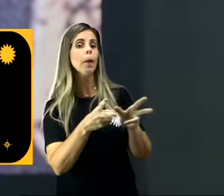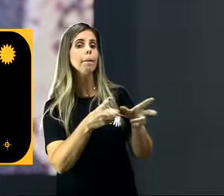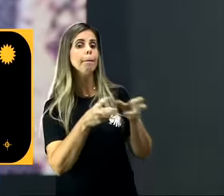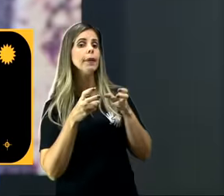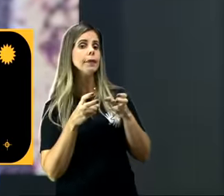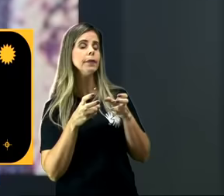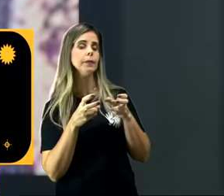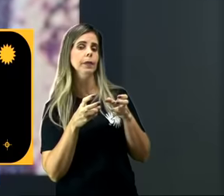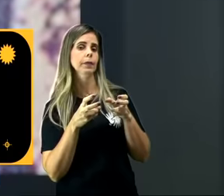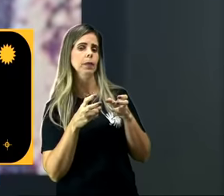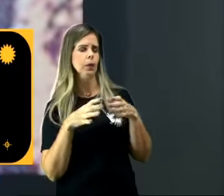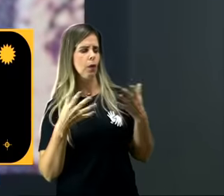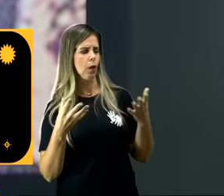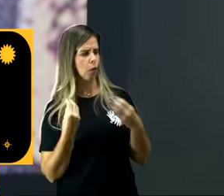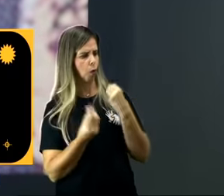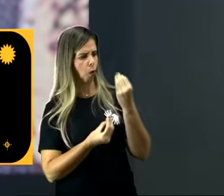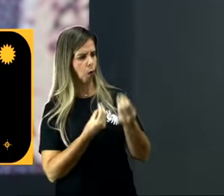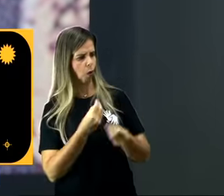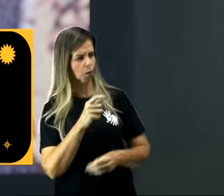ex-endemoniado?